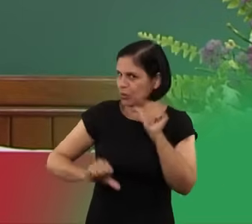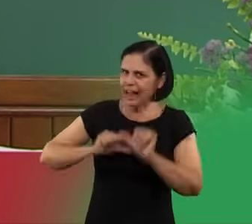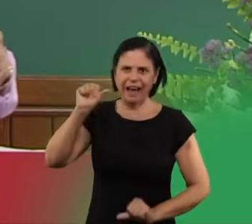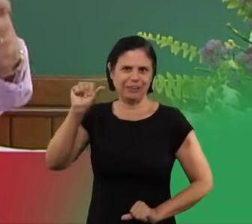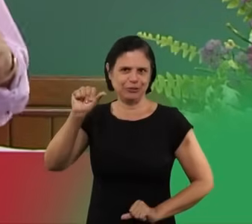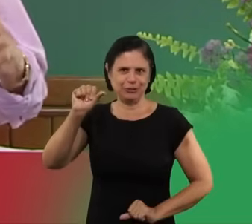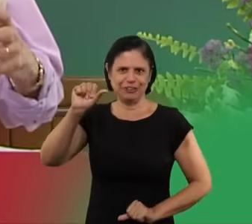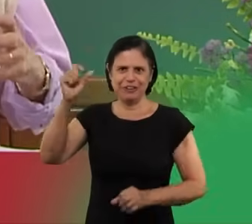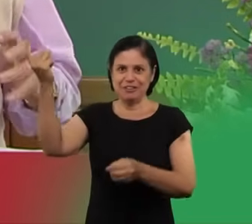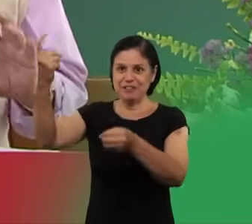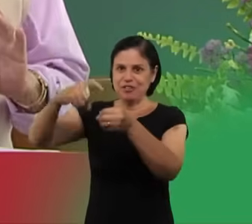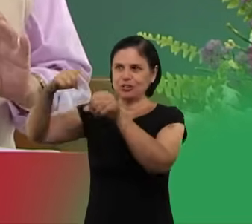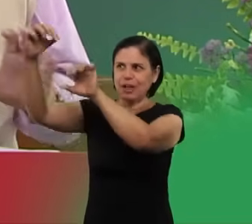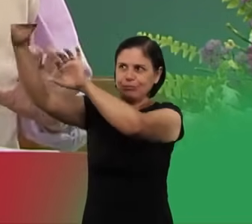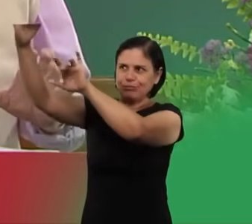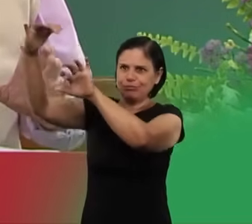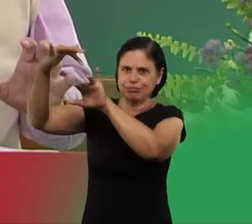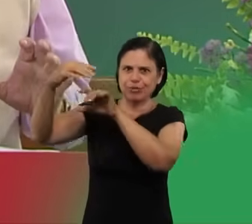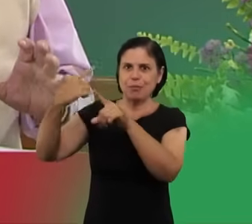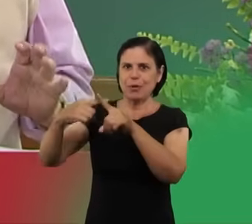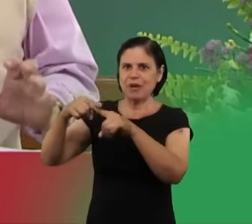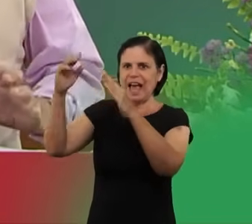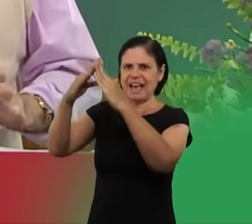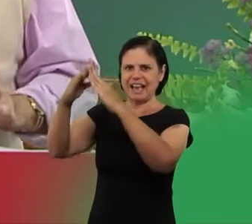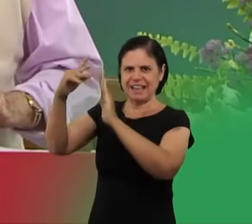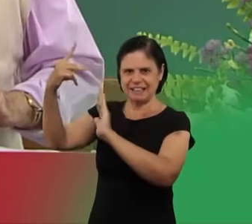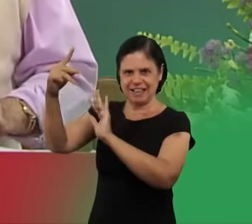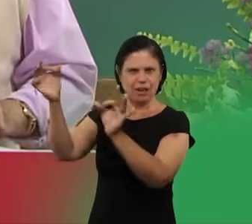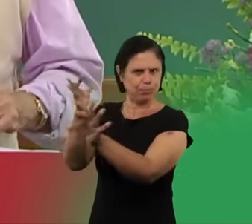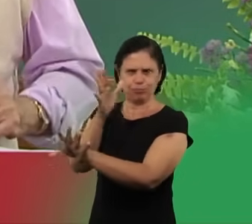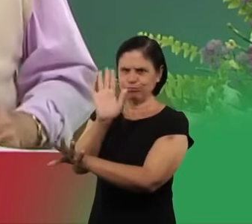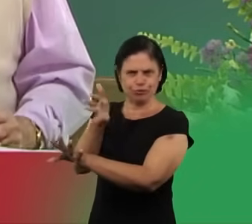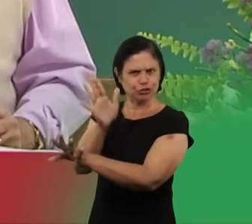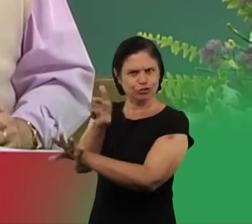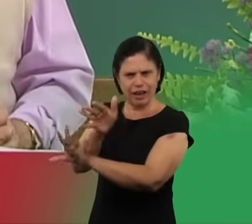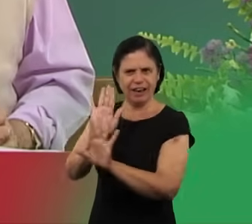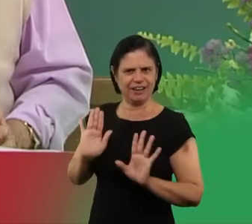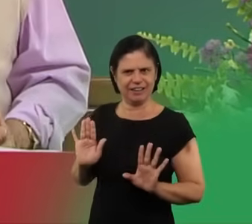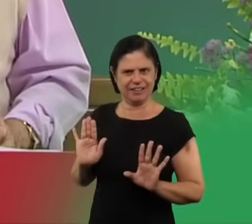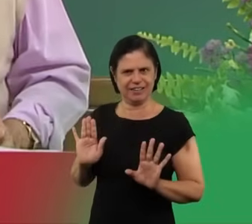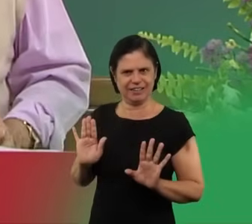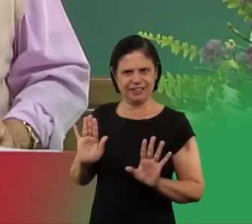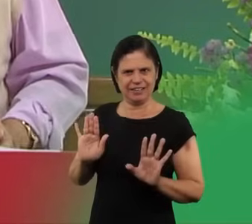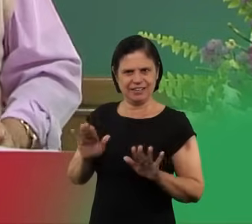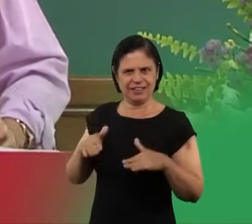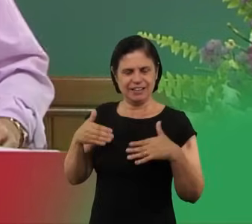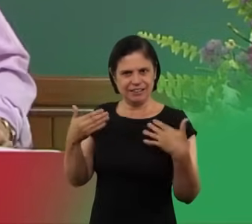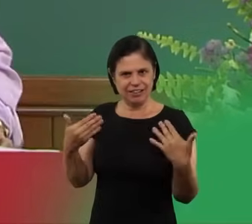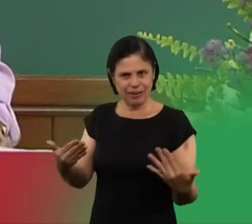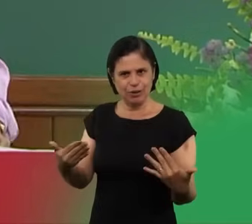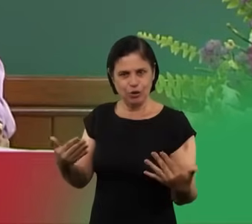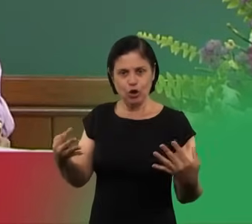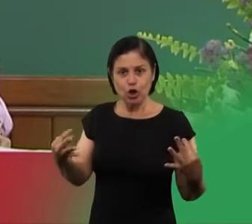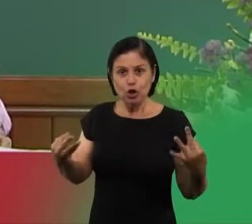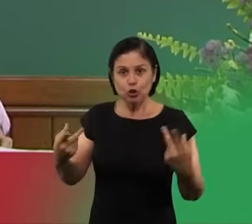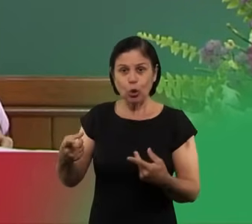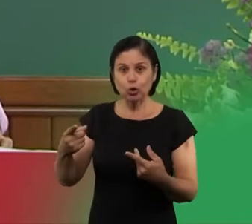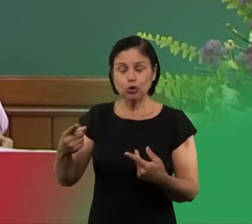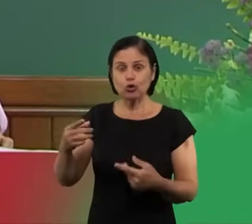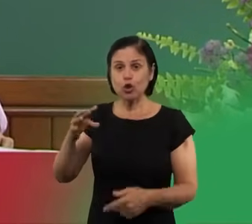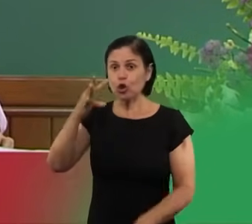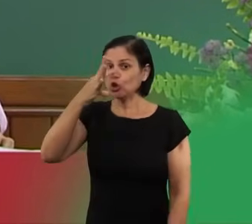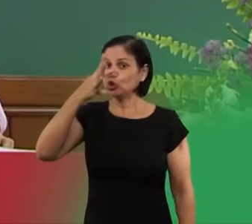Então a morada dela já está definida, e por isso todos os juízos de Deus, para que